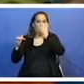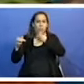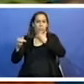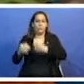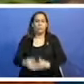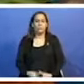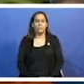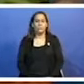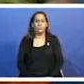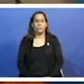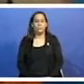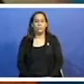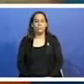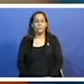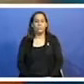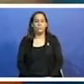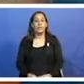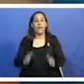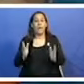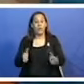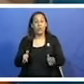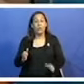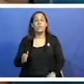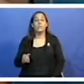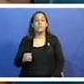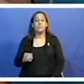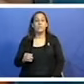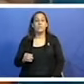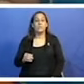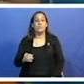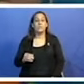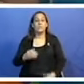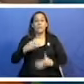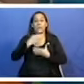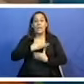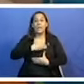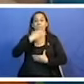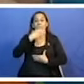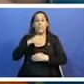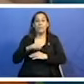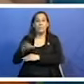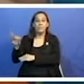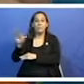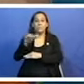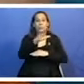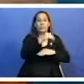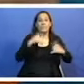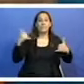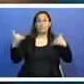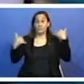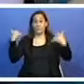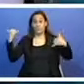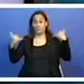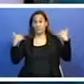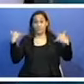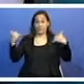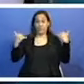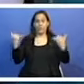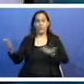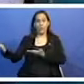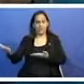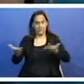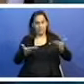mesmo. E agora sim. A girafa e seus convidados se divertiram depois que ela recebeu todo